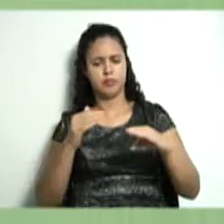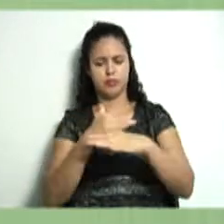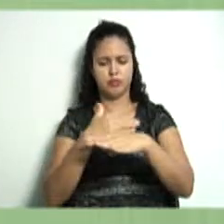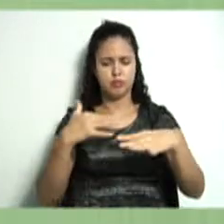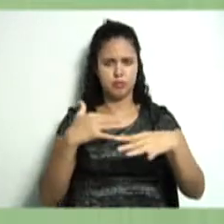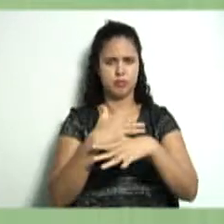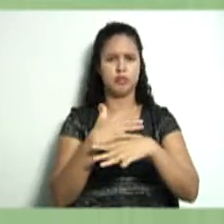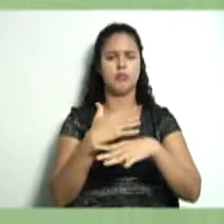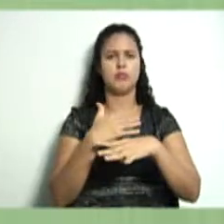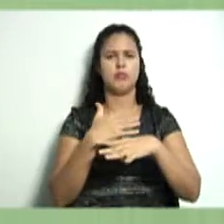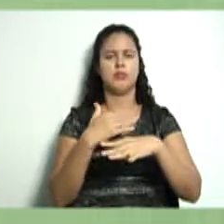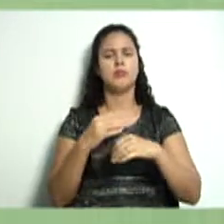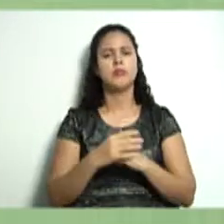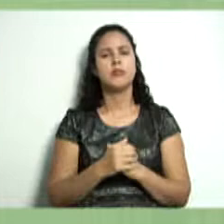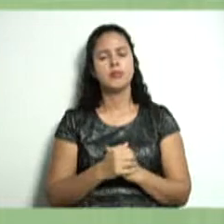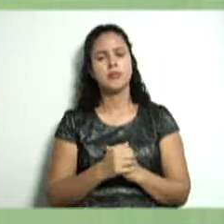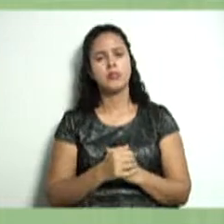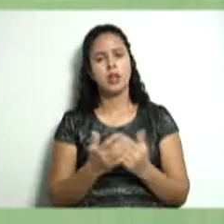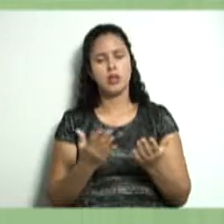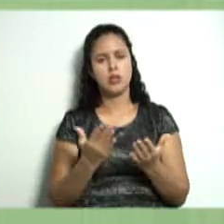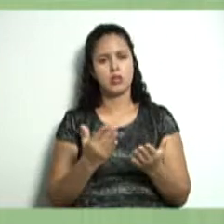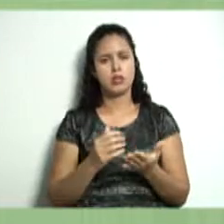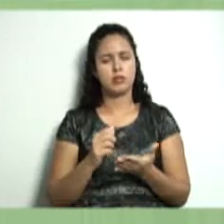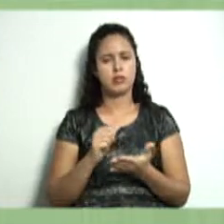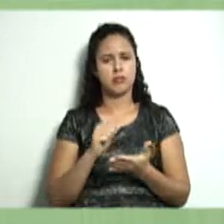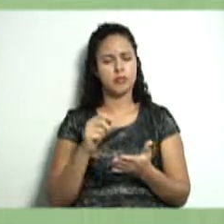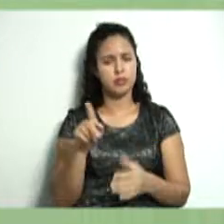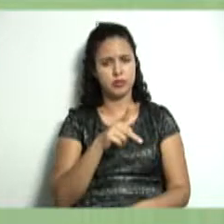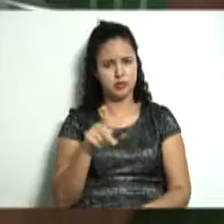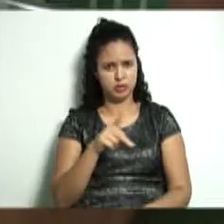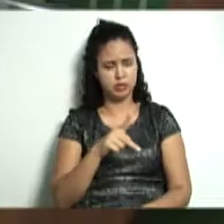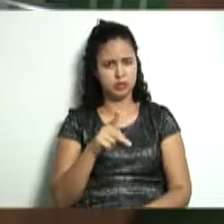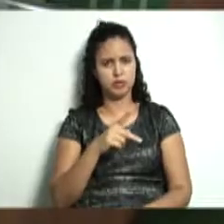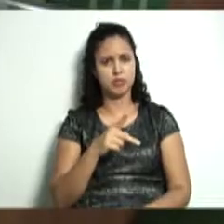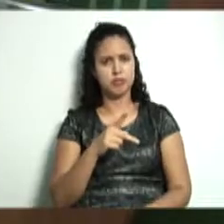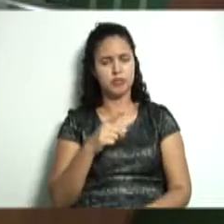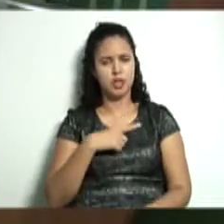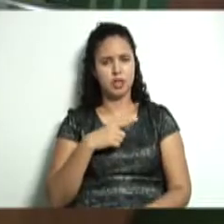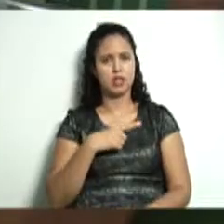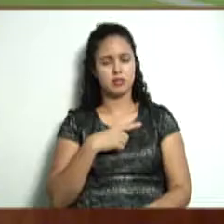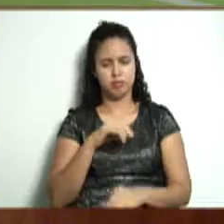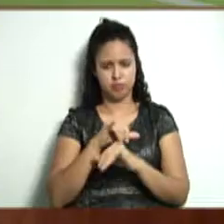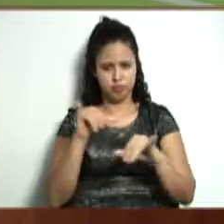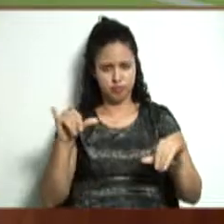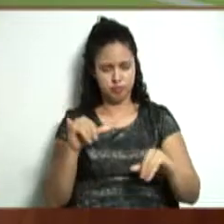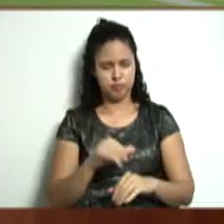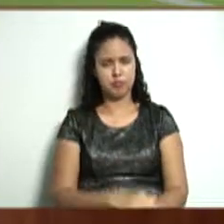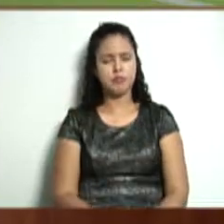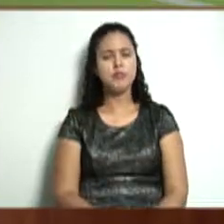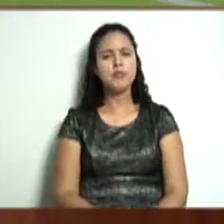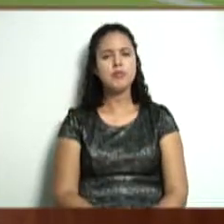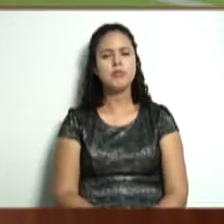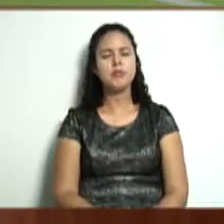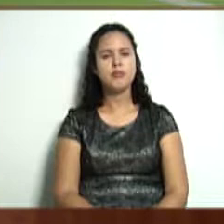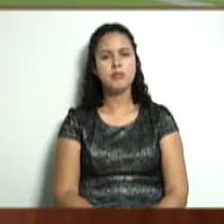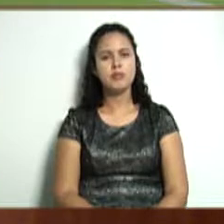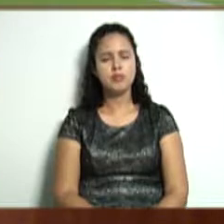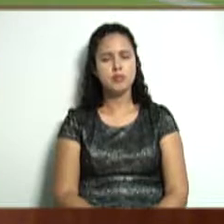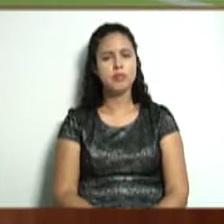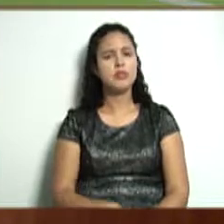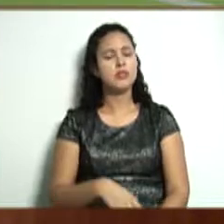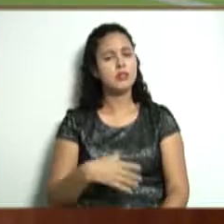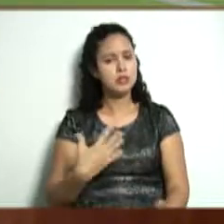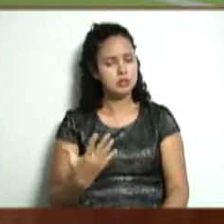as cooperativas. Agora, a professora Maraí tem um recadinho para a gente. Então, é isso aí. Estamos